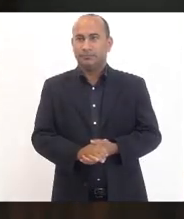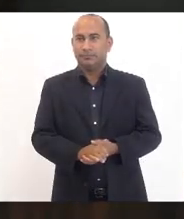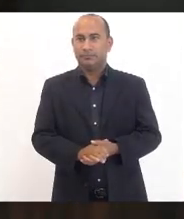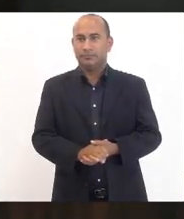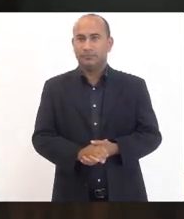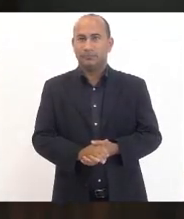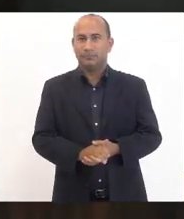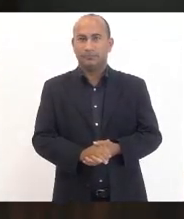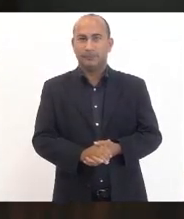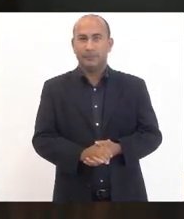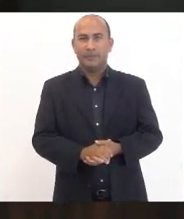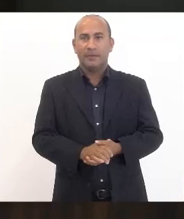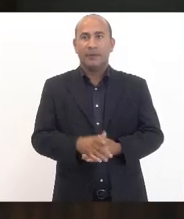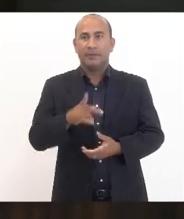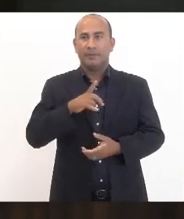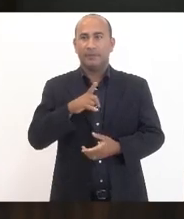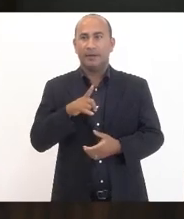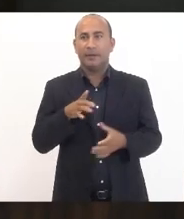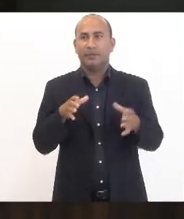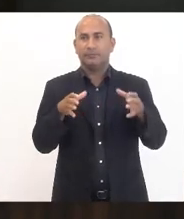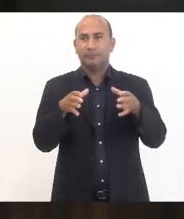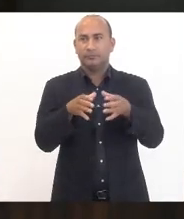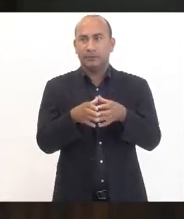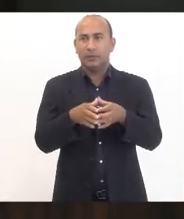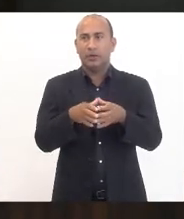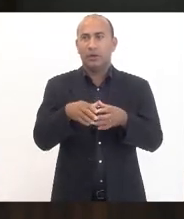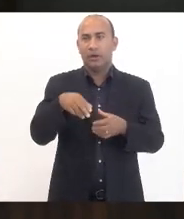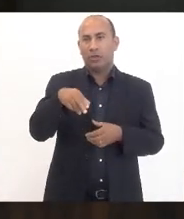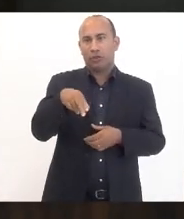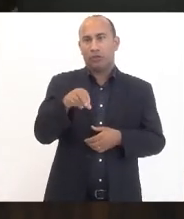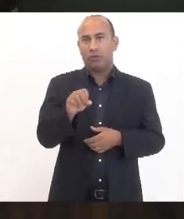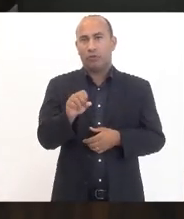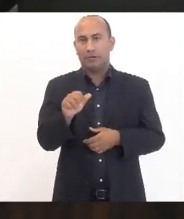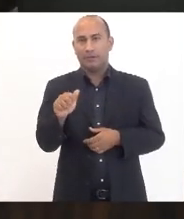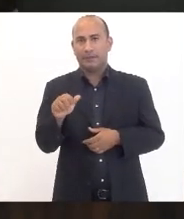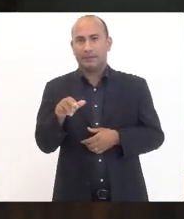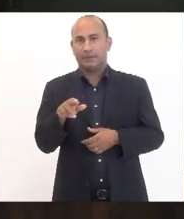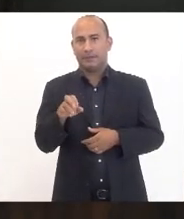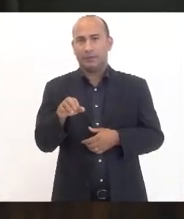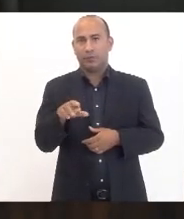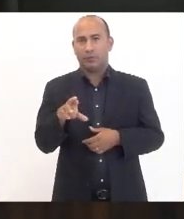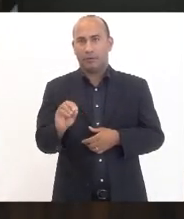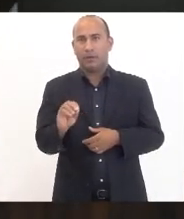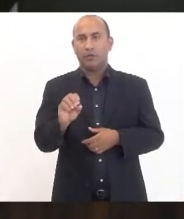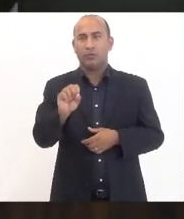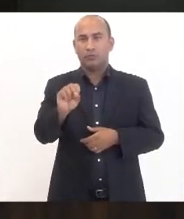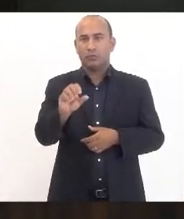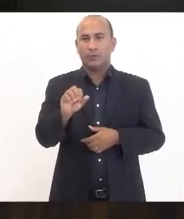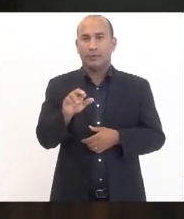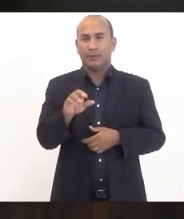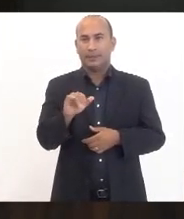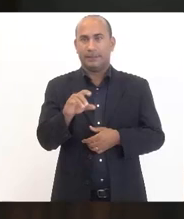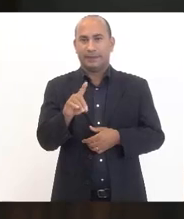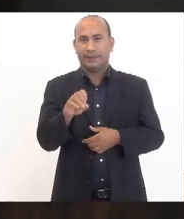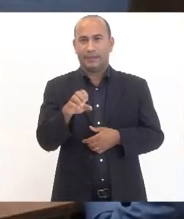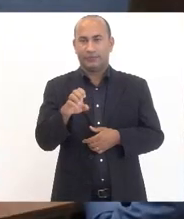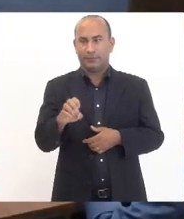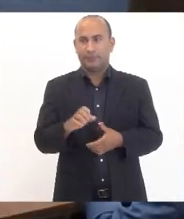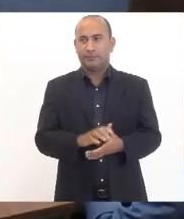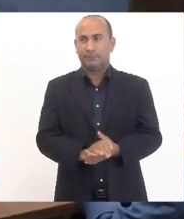junho de 1956, que declara de utilidade pública a Irmandade Nossa Senhora da Soledade. Em discussão. Senhor